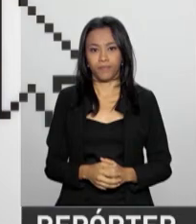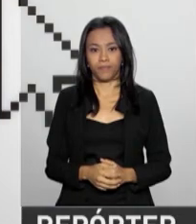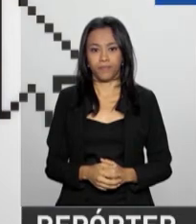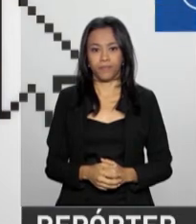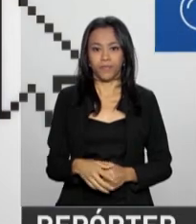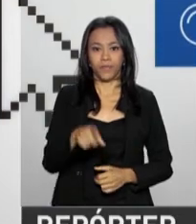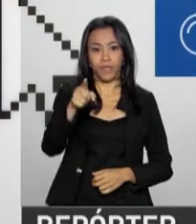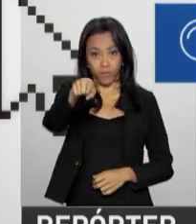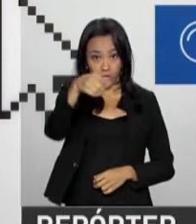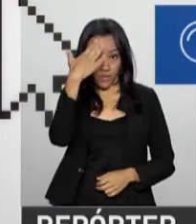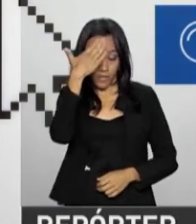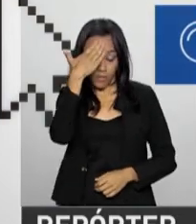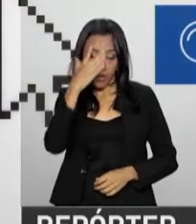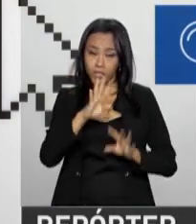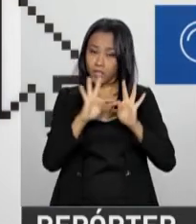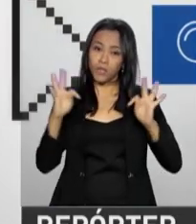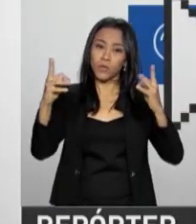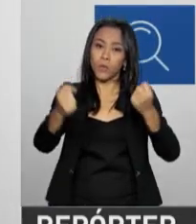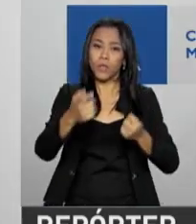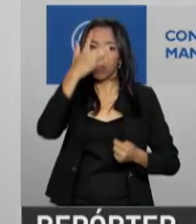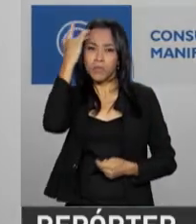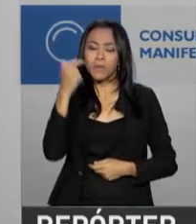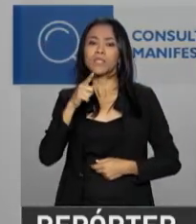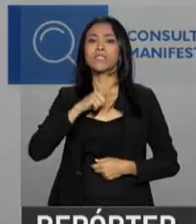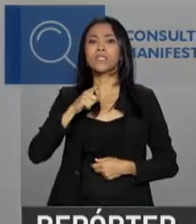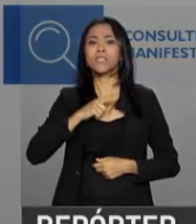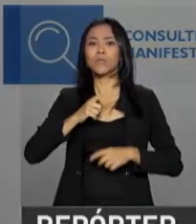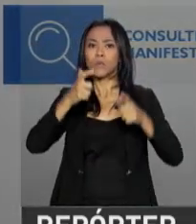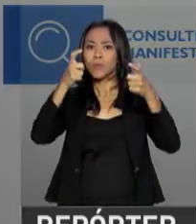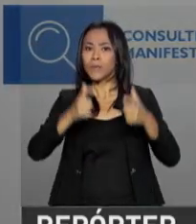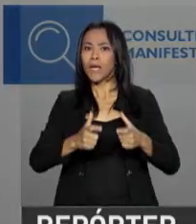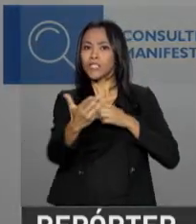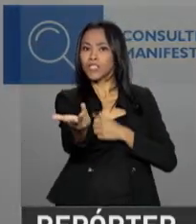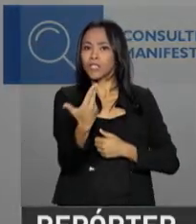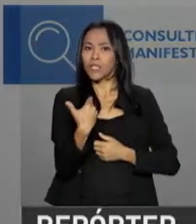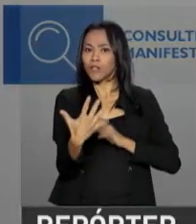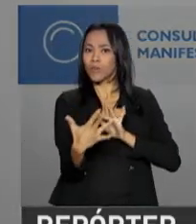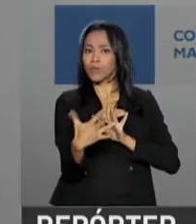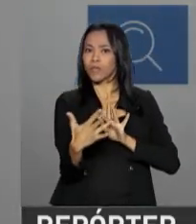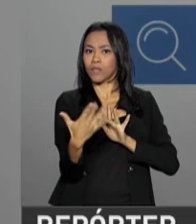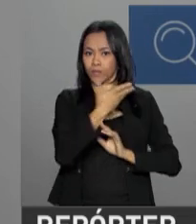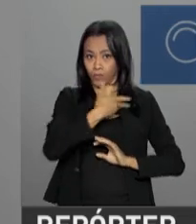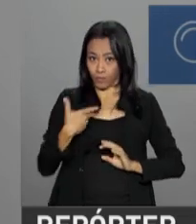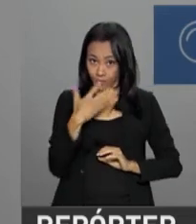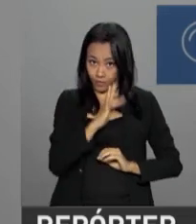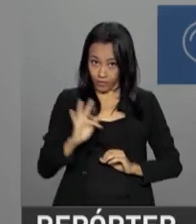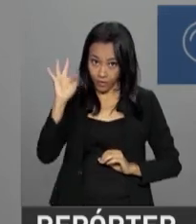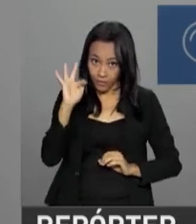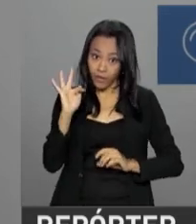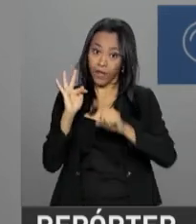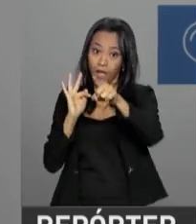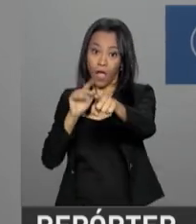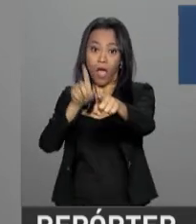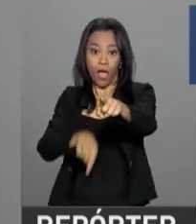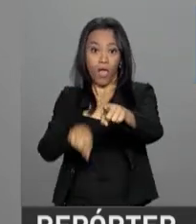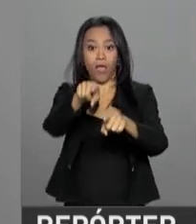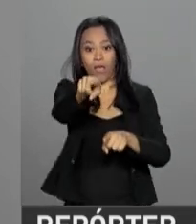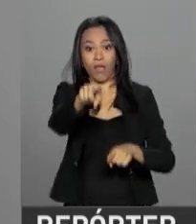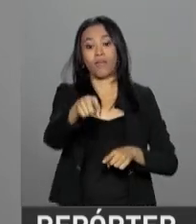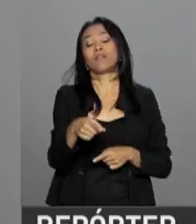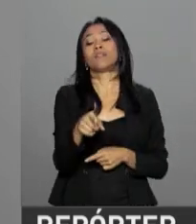você sabia que todo cidadão tem um canal direto com o governo o eu ouvi o sistema de ouvidoria do poder executivo